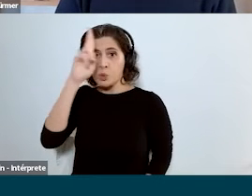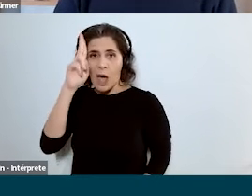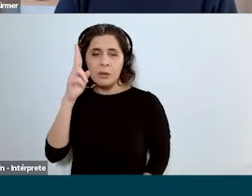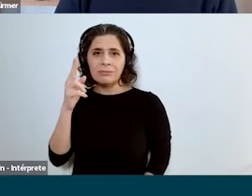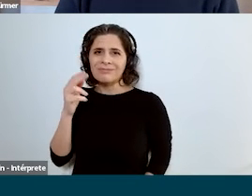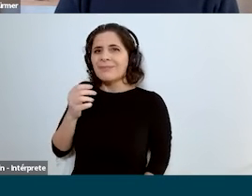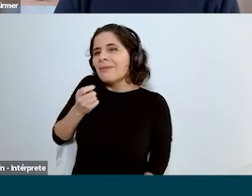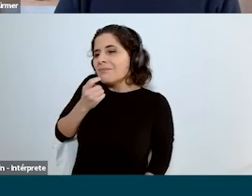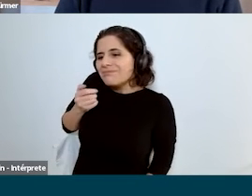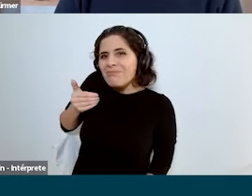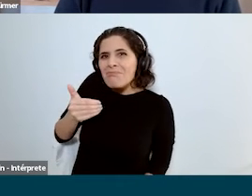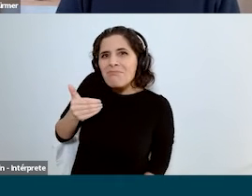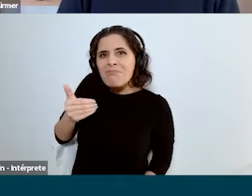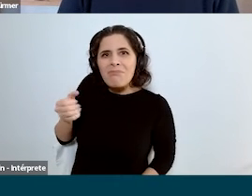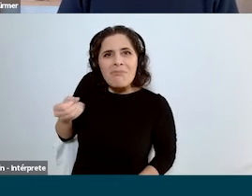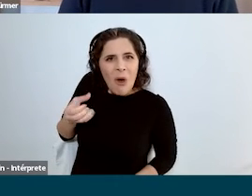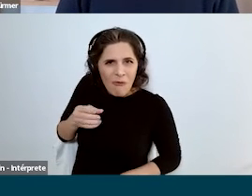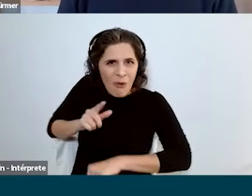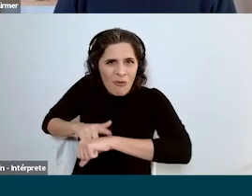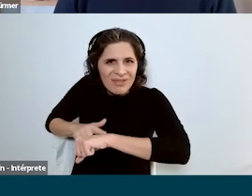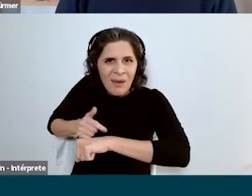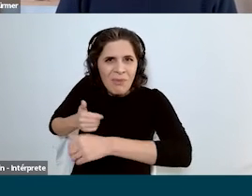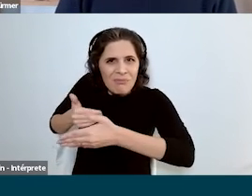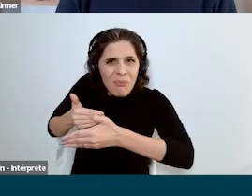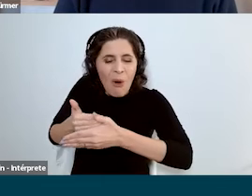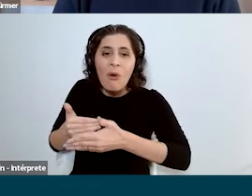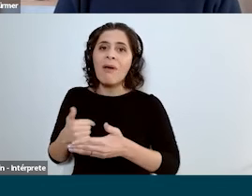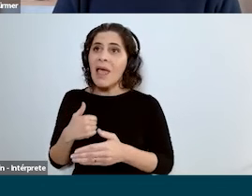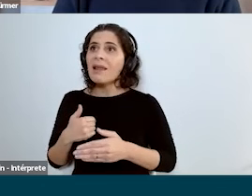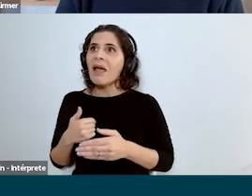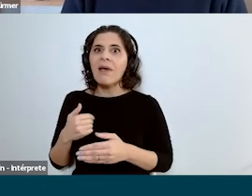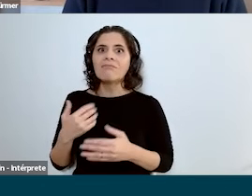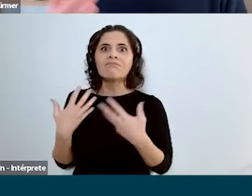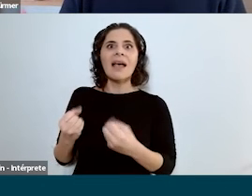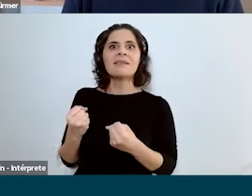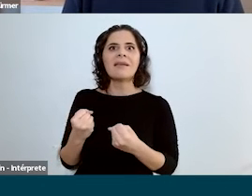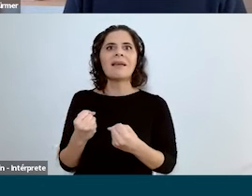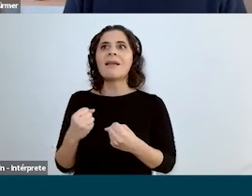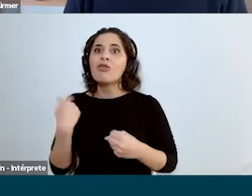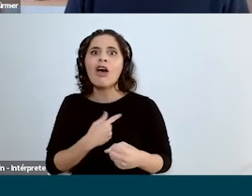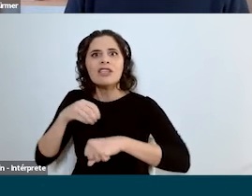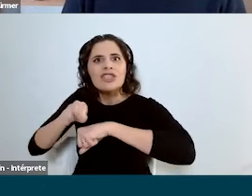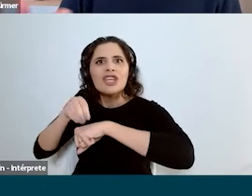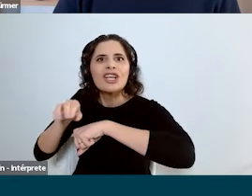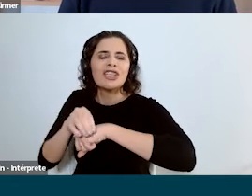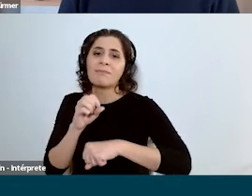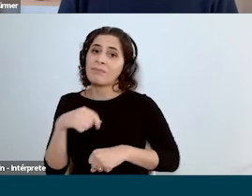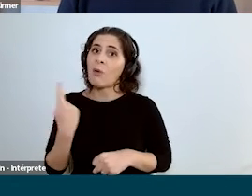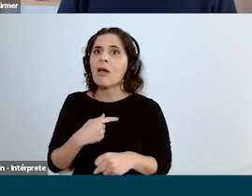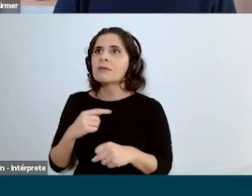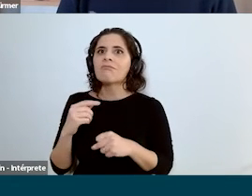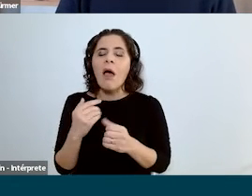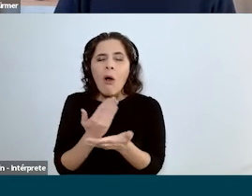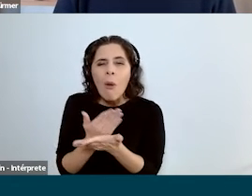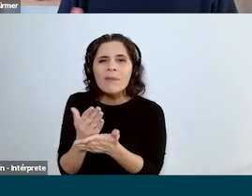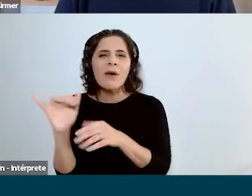ele era um recém-assinante, ele estava muito mais propício a seguir nossas sugestões. Então, a gente remodelou toda a nossa estratégia de comunicação e